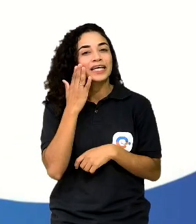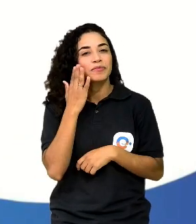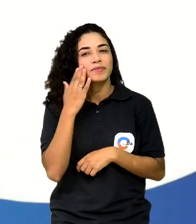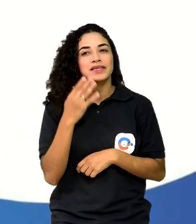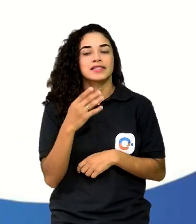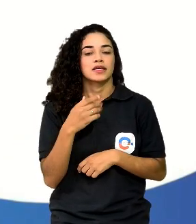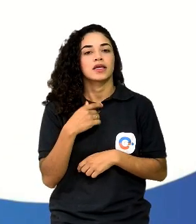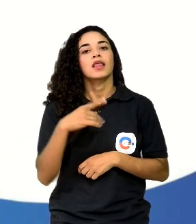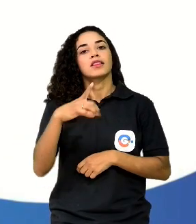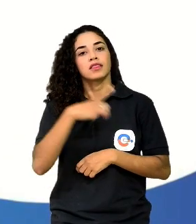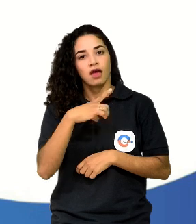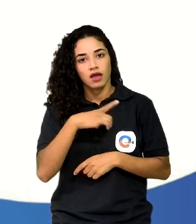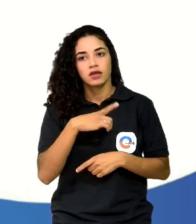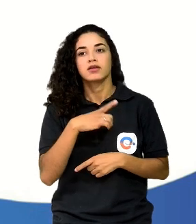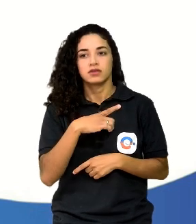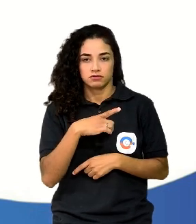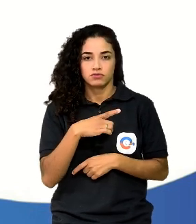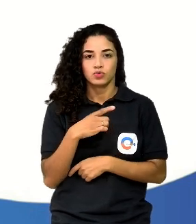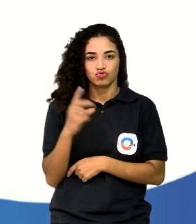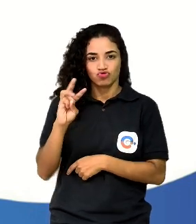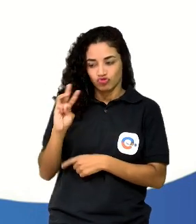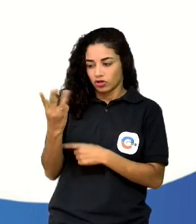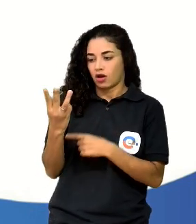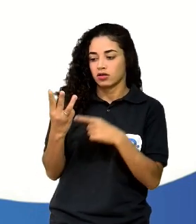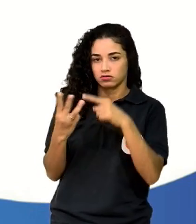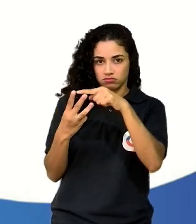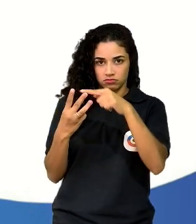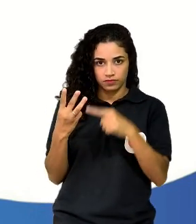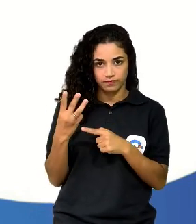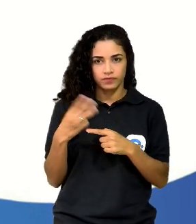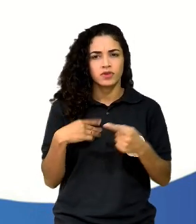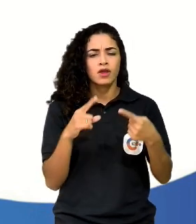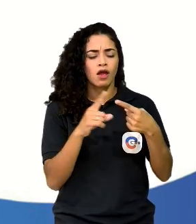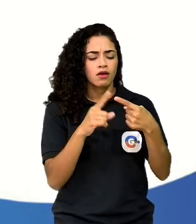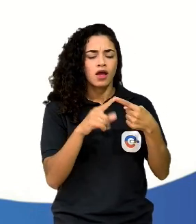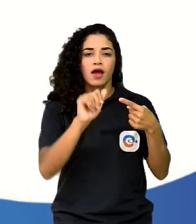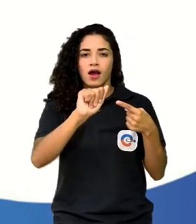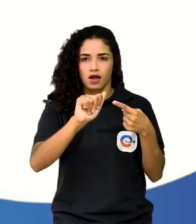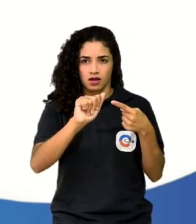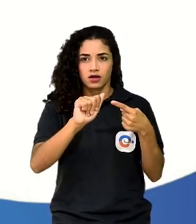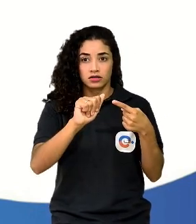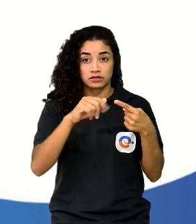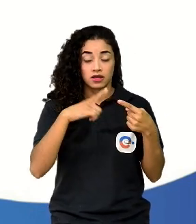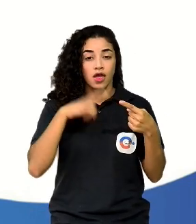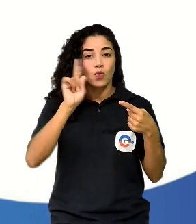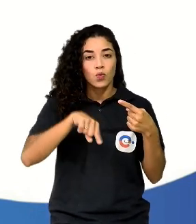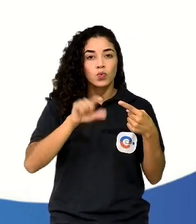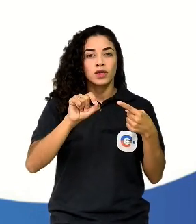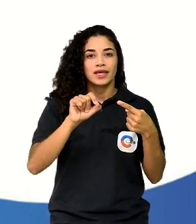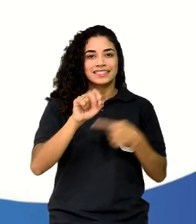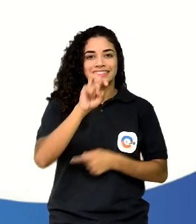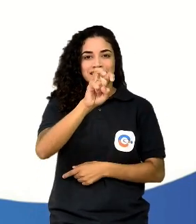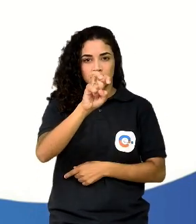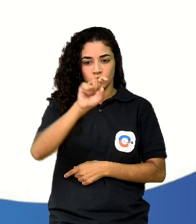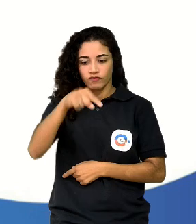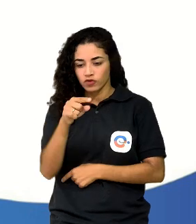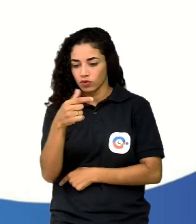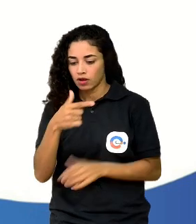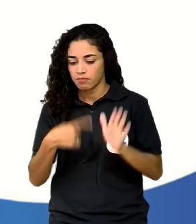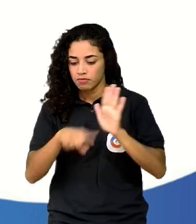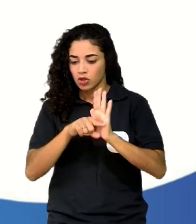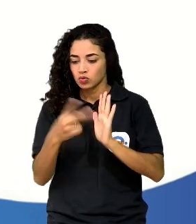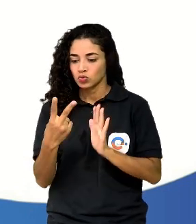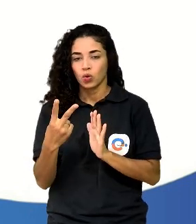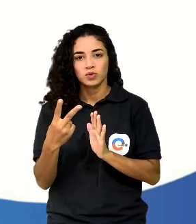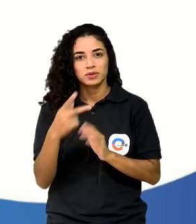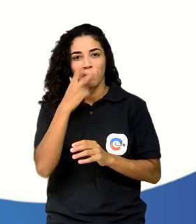eu encontre isso daí. Letra A. O ponto A está dizendo que é 5 e menos 2. Ele